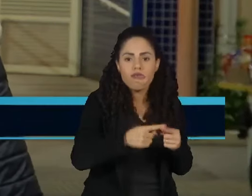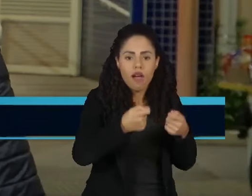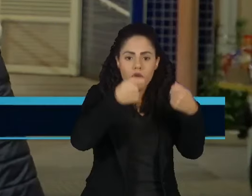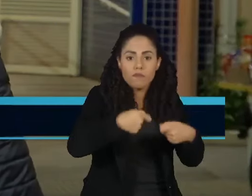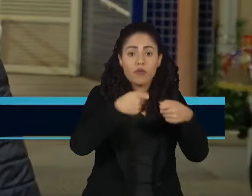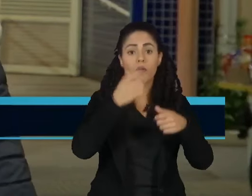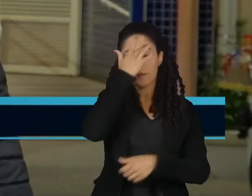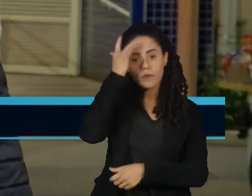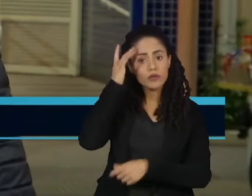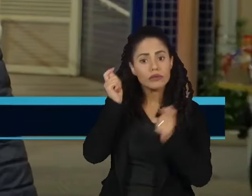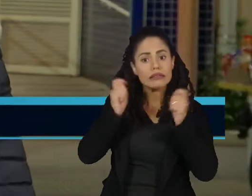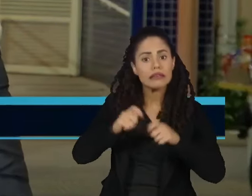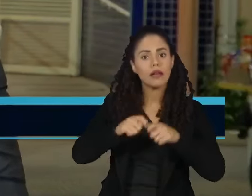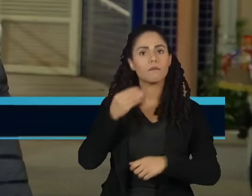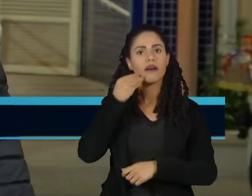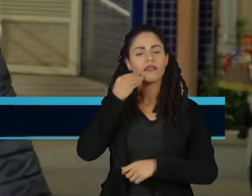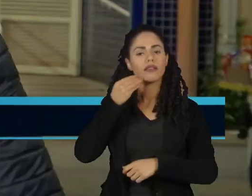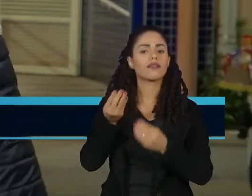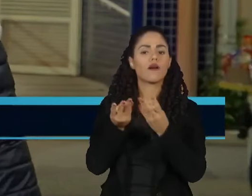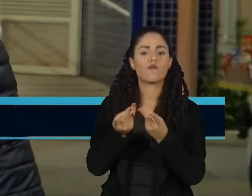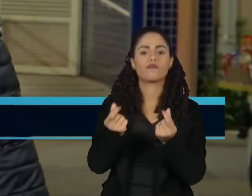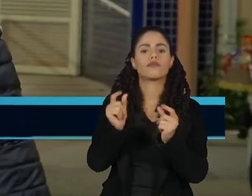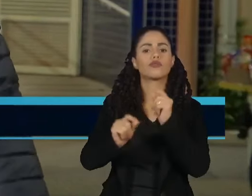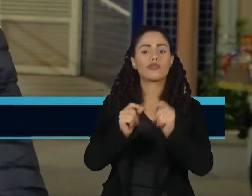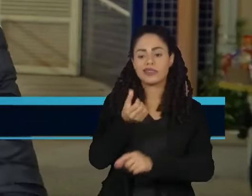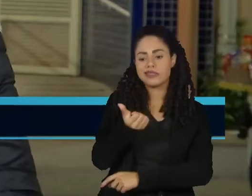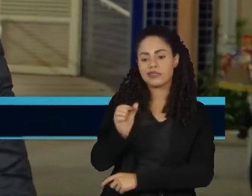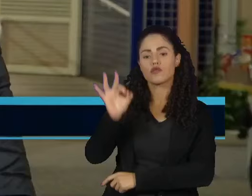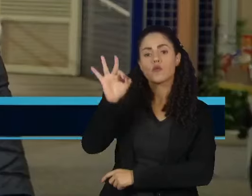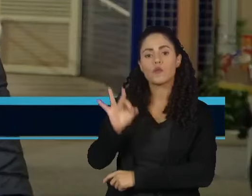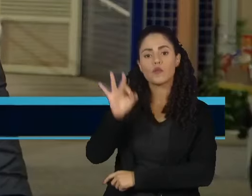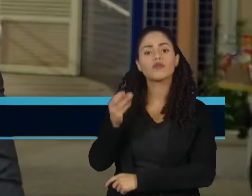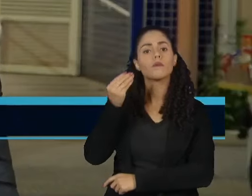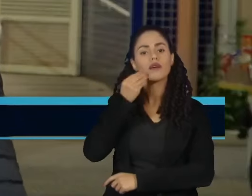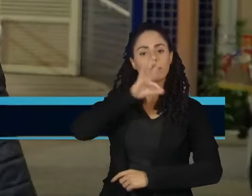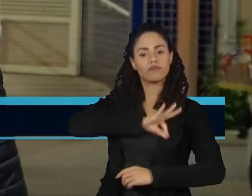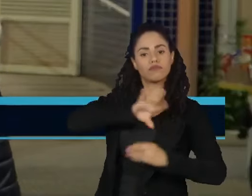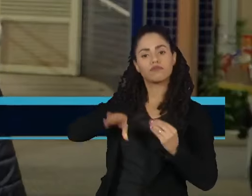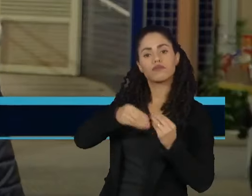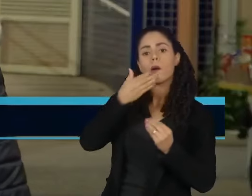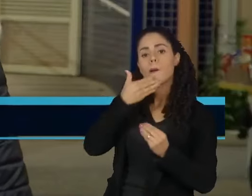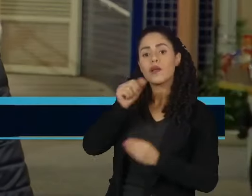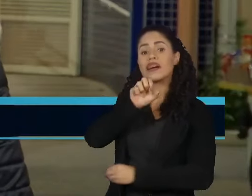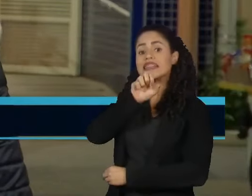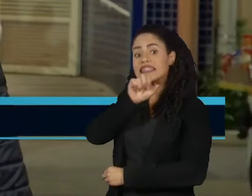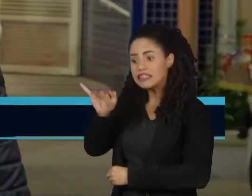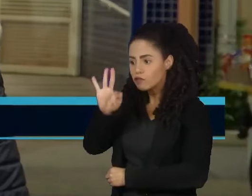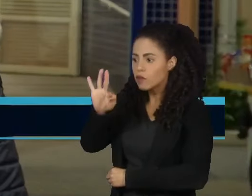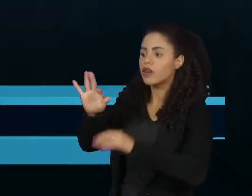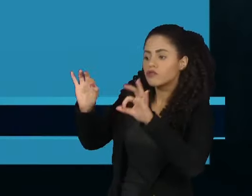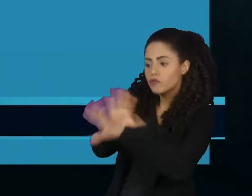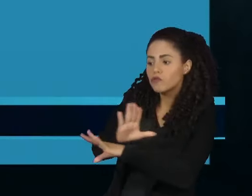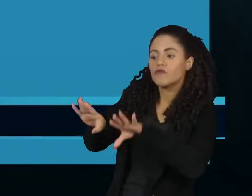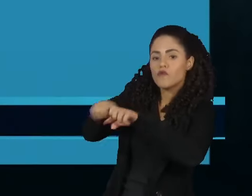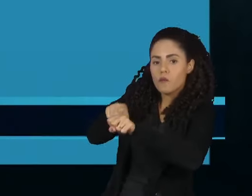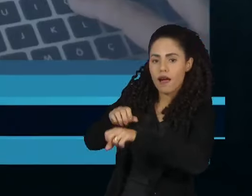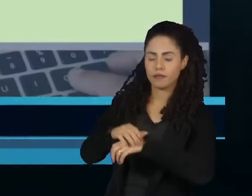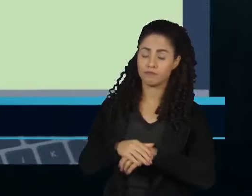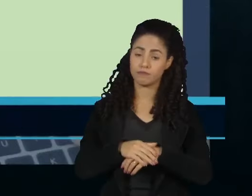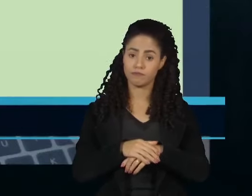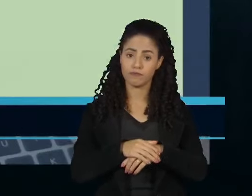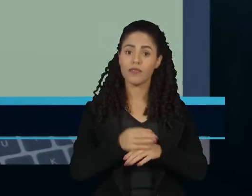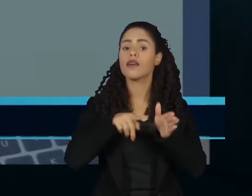ter um aumento de quase 60% na remuneração se concluíssem a faculdade. Na